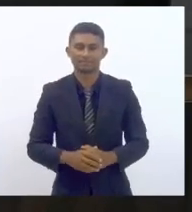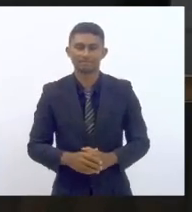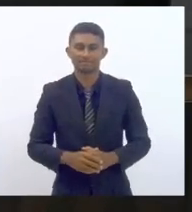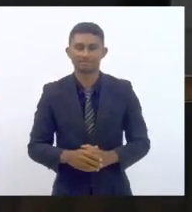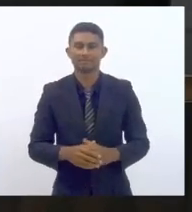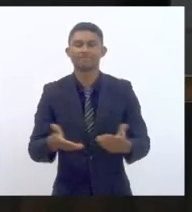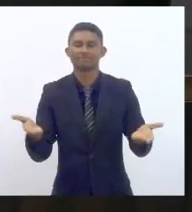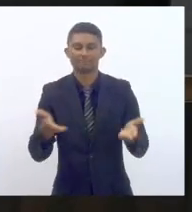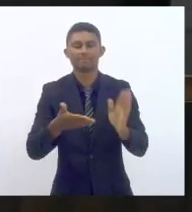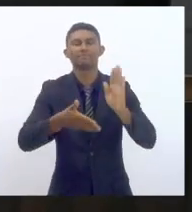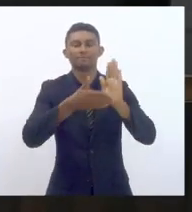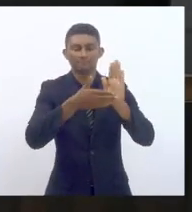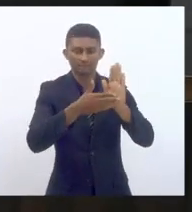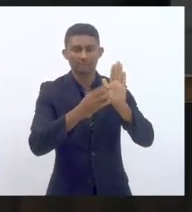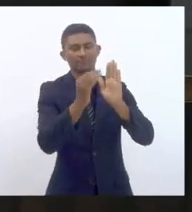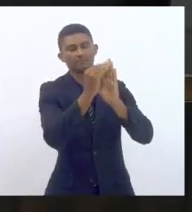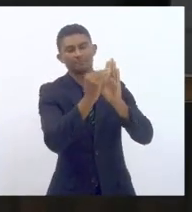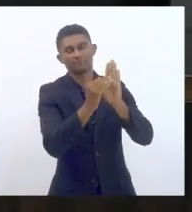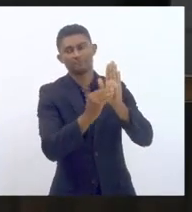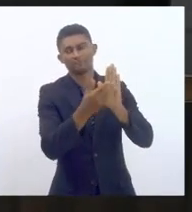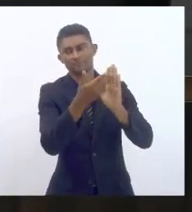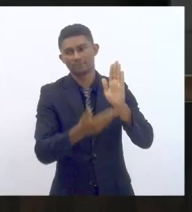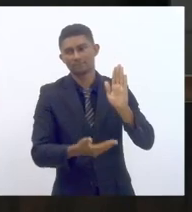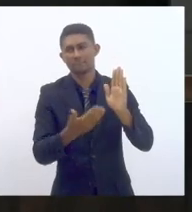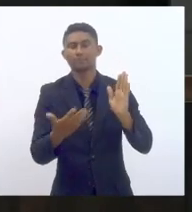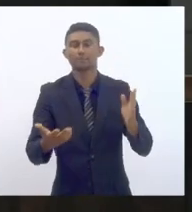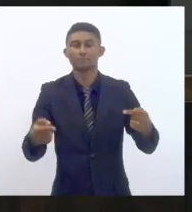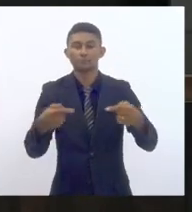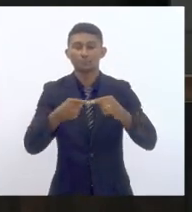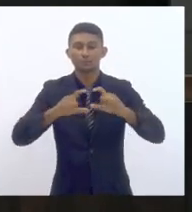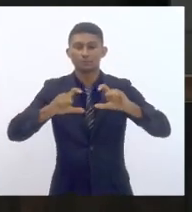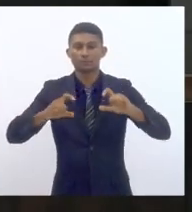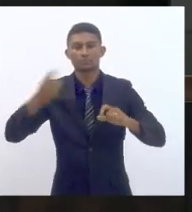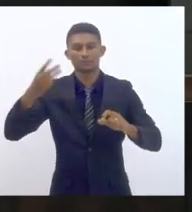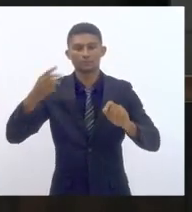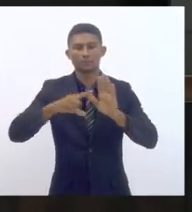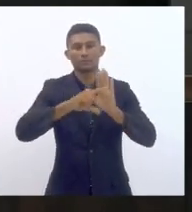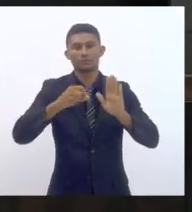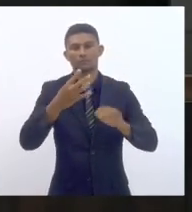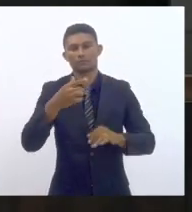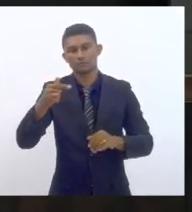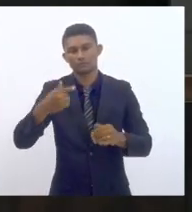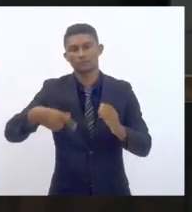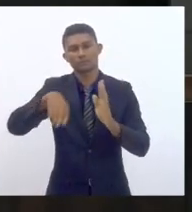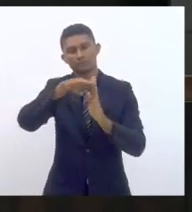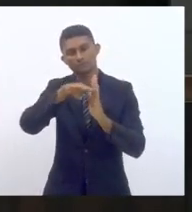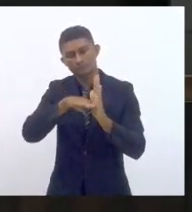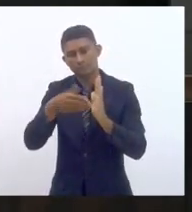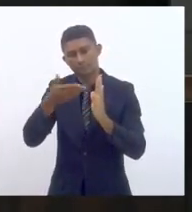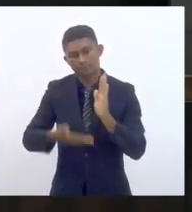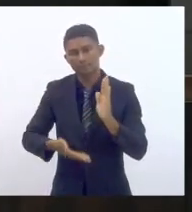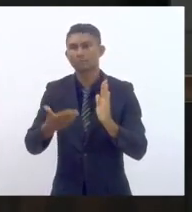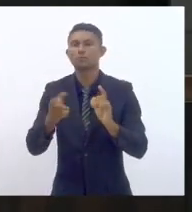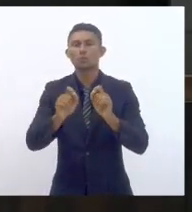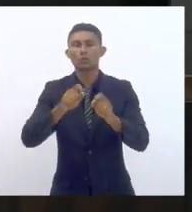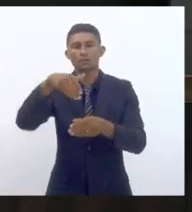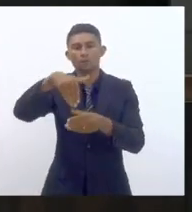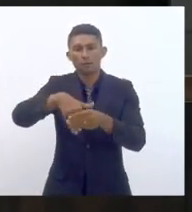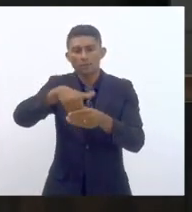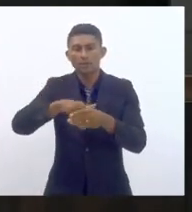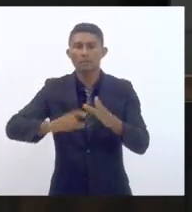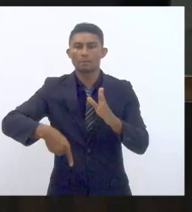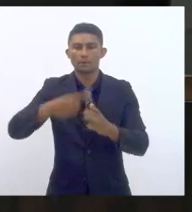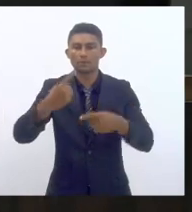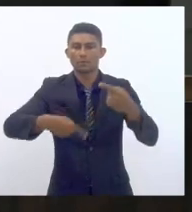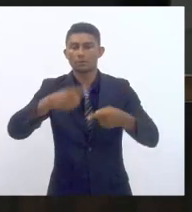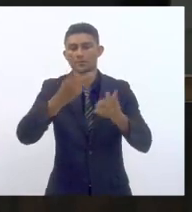Incluído na ordem do dia, de acordo com o parágrafo 3º, artigo 47 do Regimento Interno, em tramitação ordinária, em votação, primeira